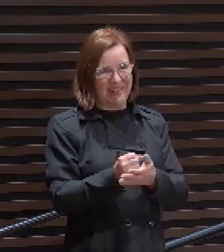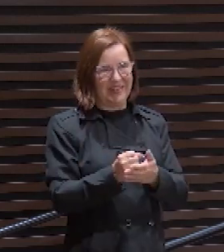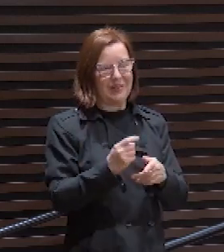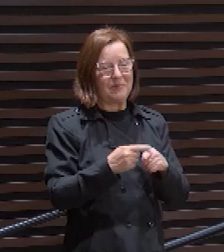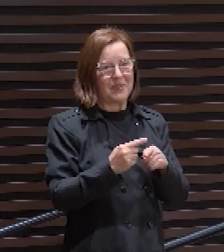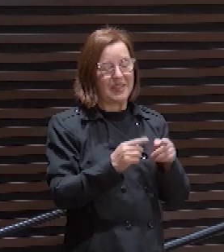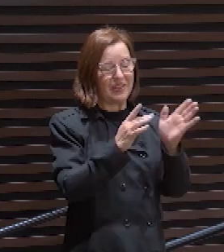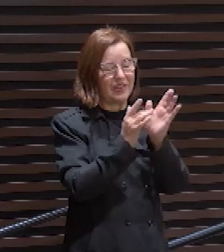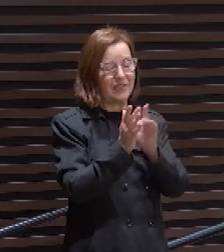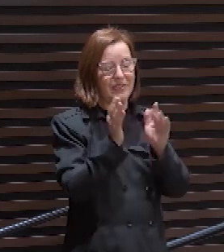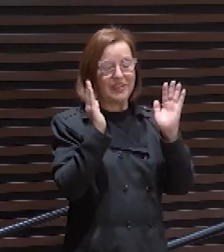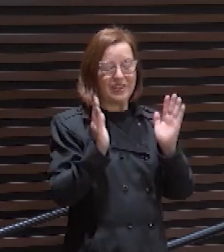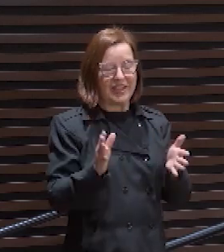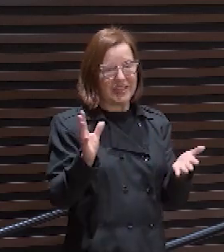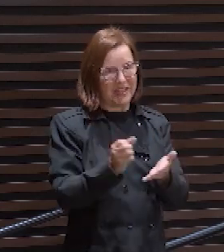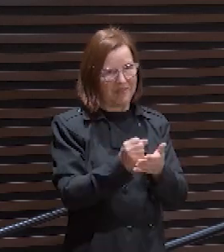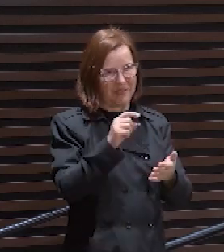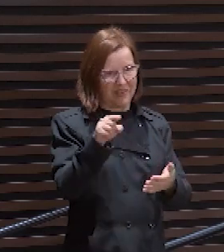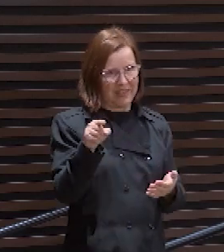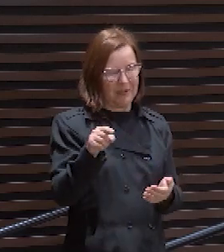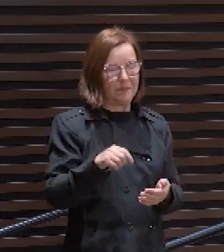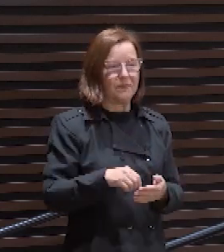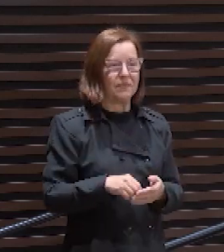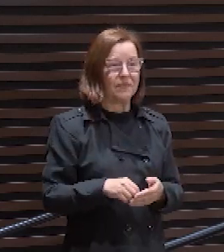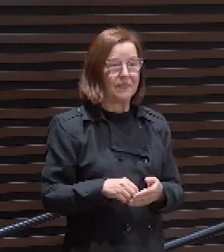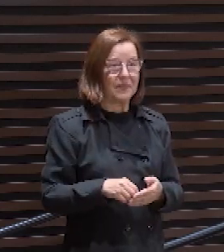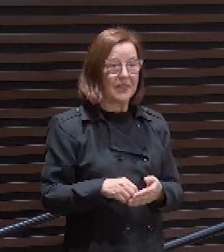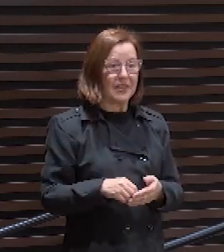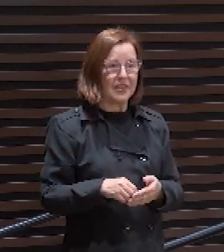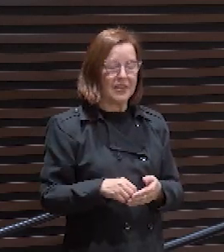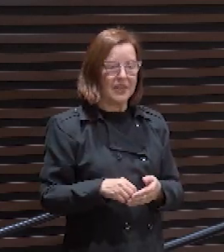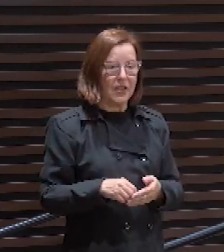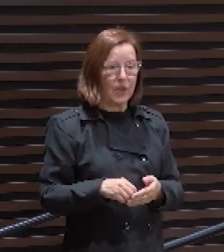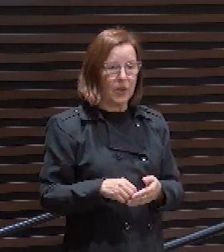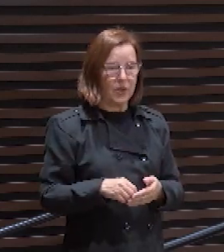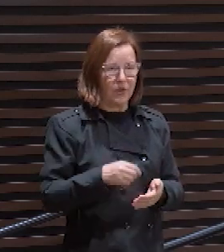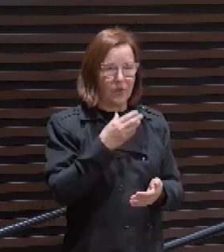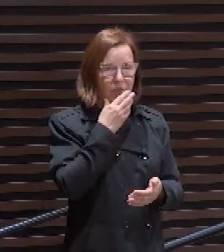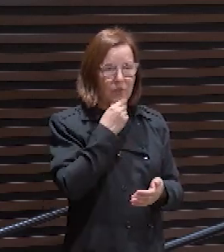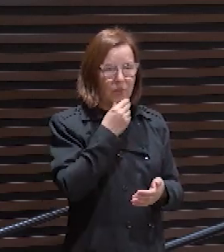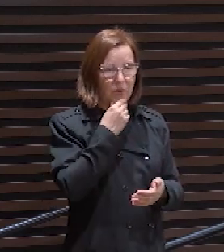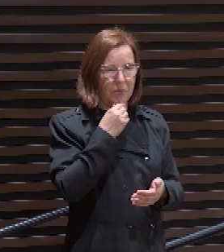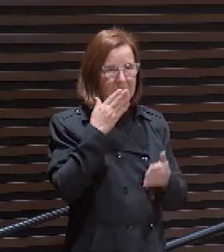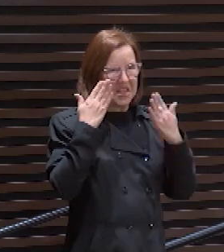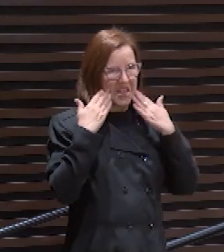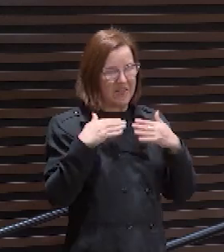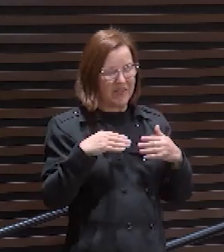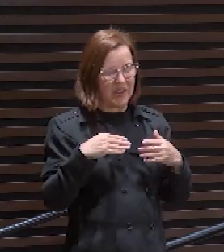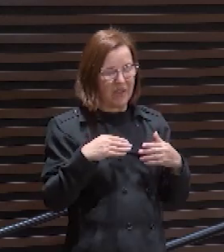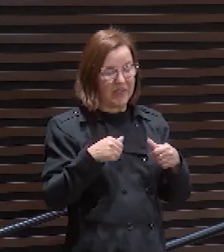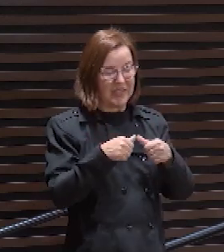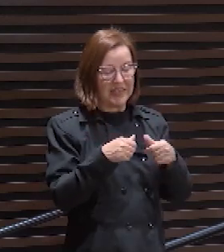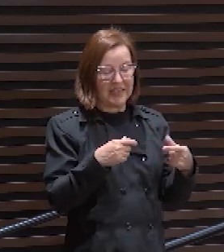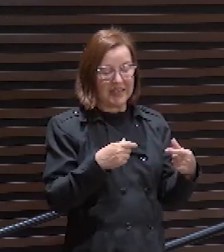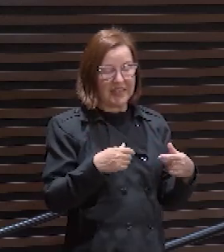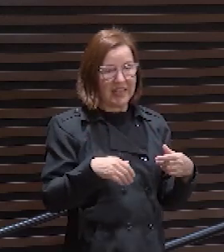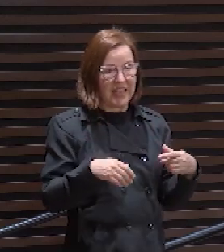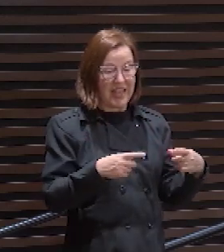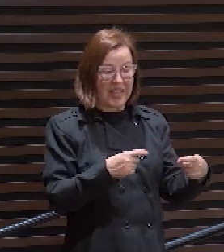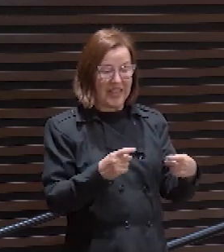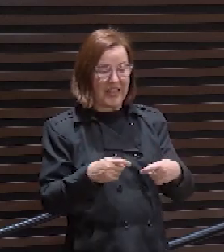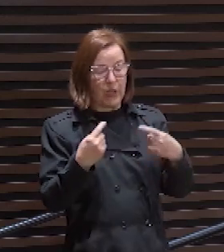Assim é o não regenerado para com Deus. O homem natural está em guerra contra Deus, e essa guerra já foi vencida por